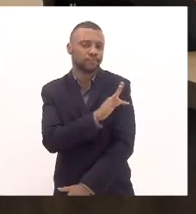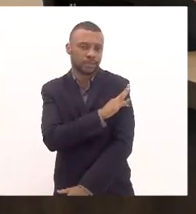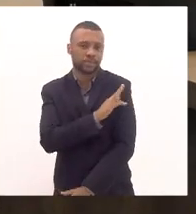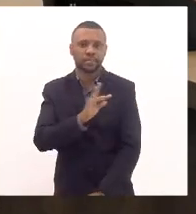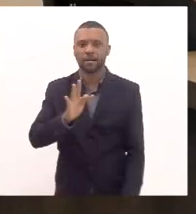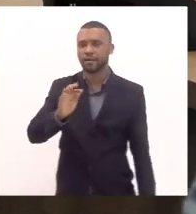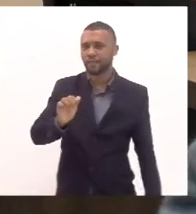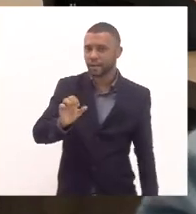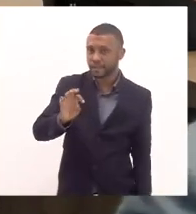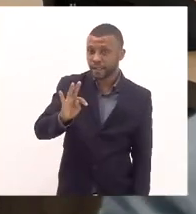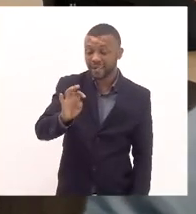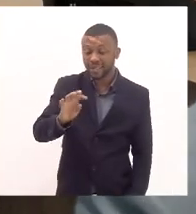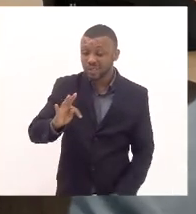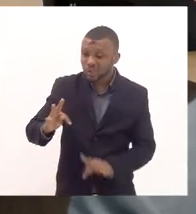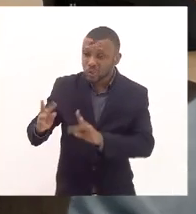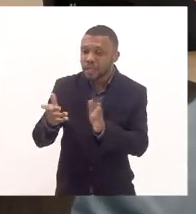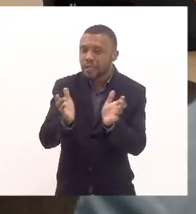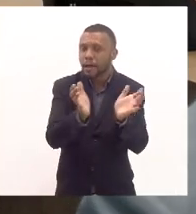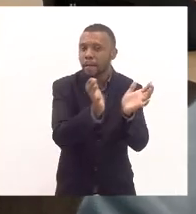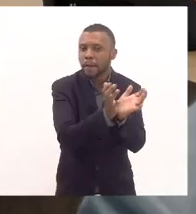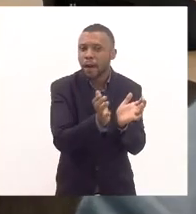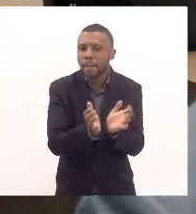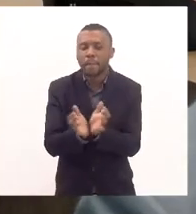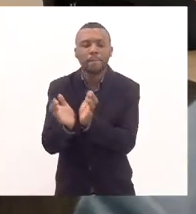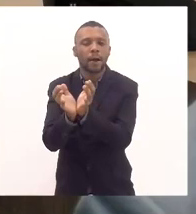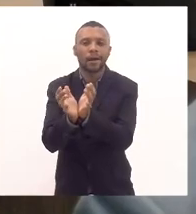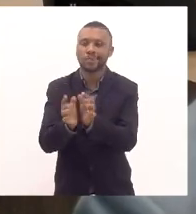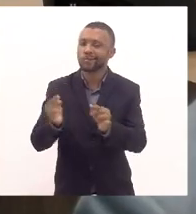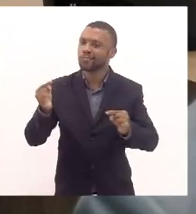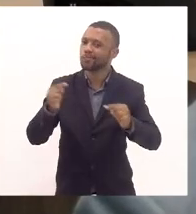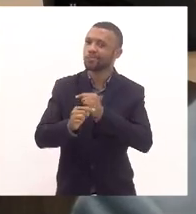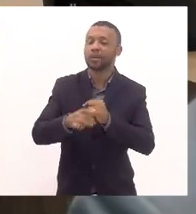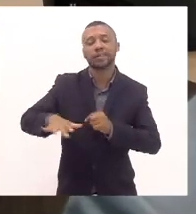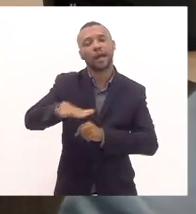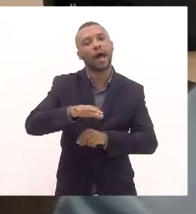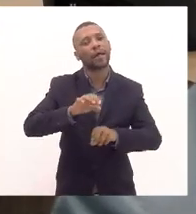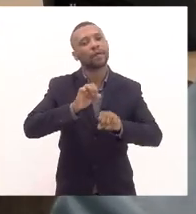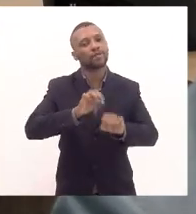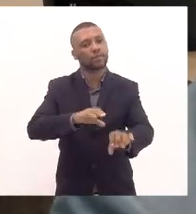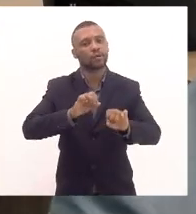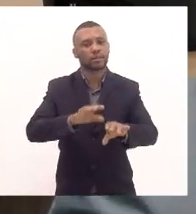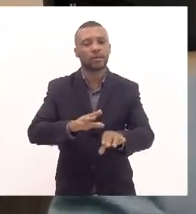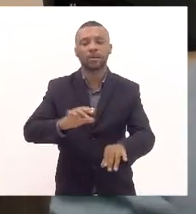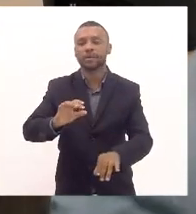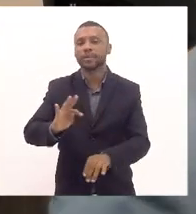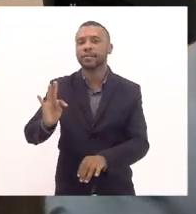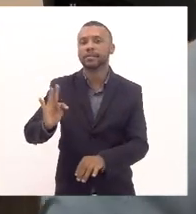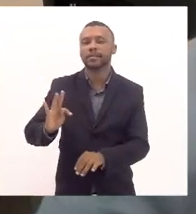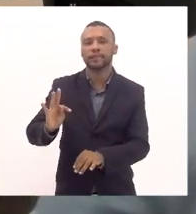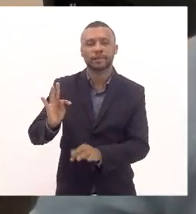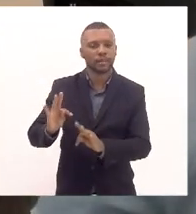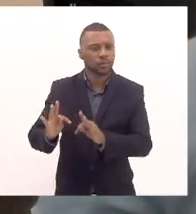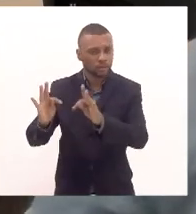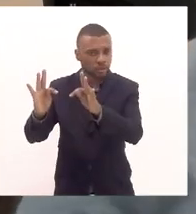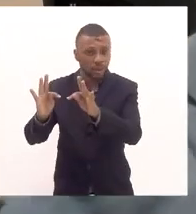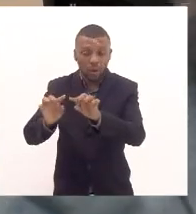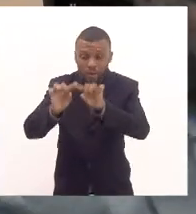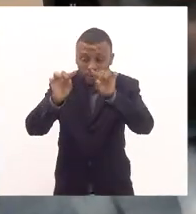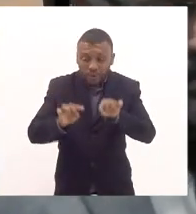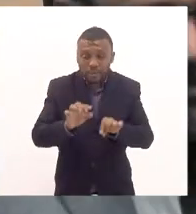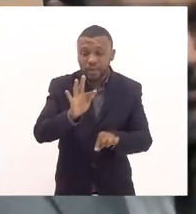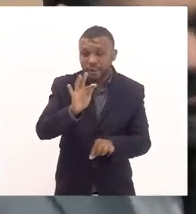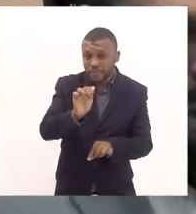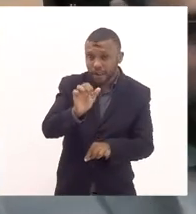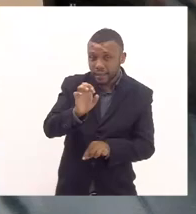todas as carreiras que não tem o menor cabimento que na área de educação e na área de ciência e tecnologia e servidores da Faetec sejam